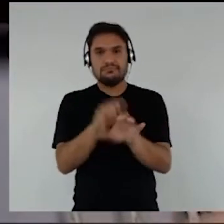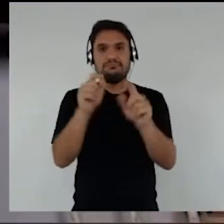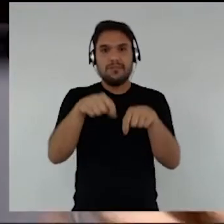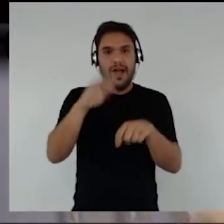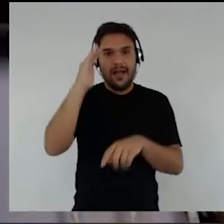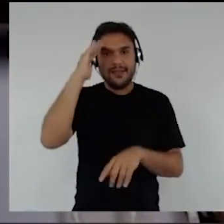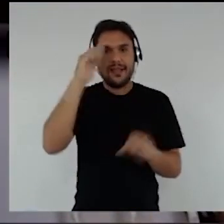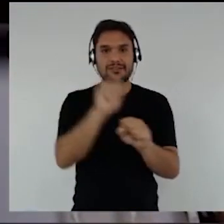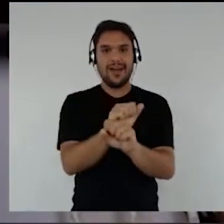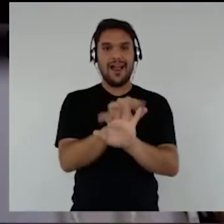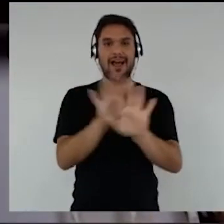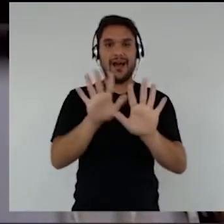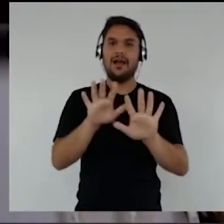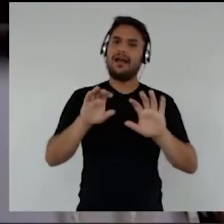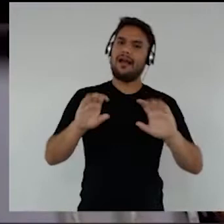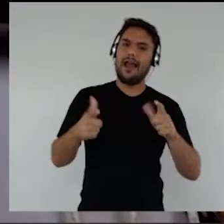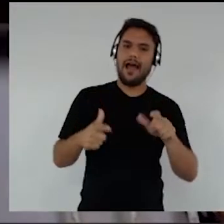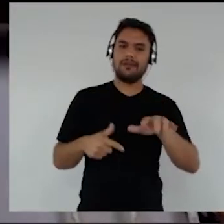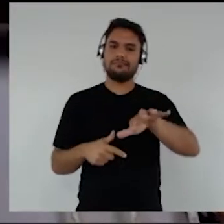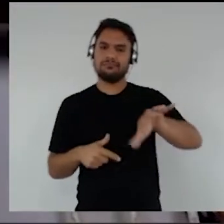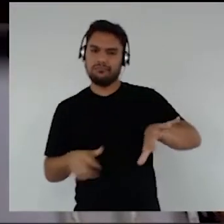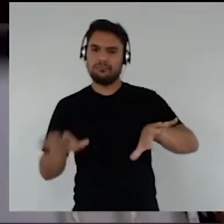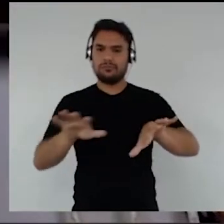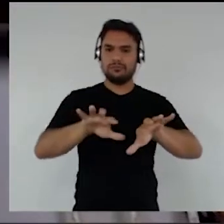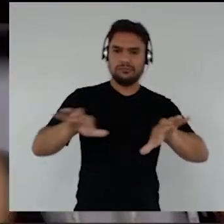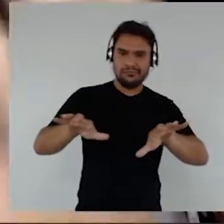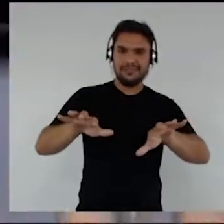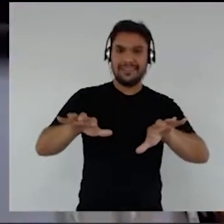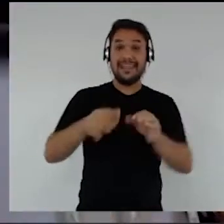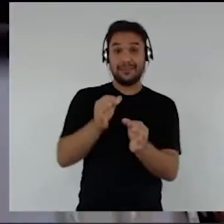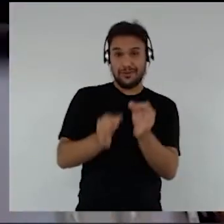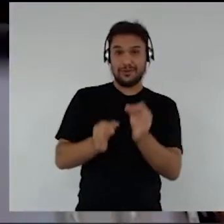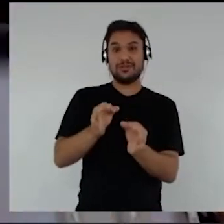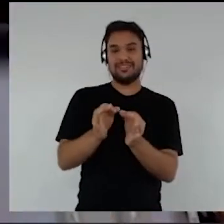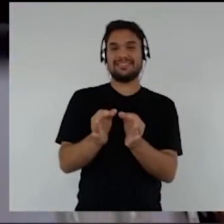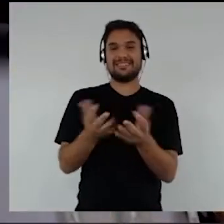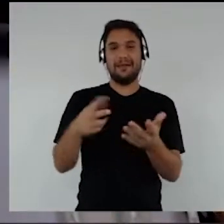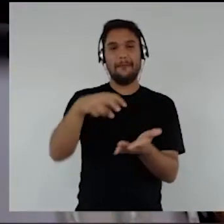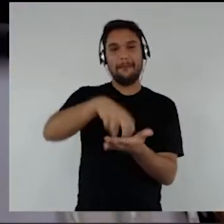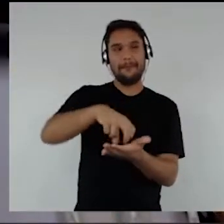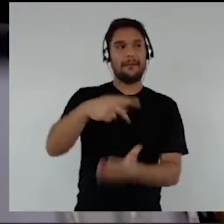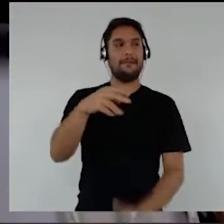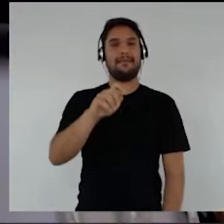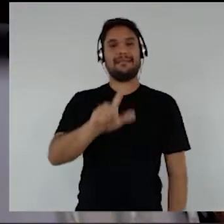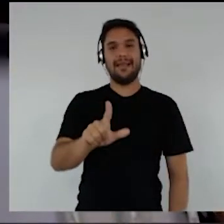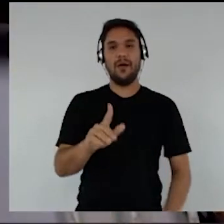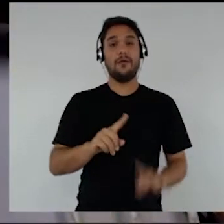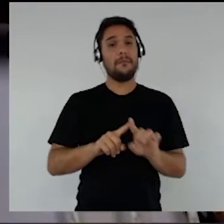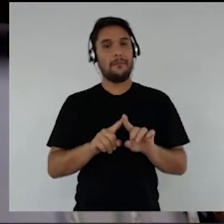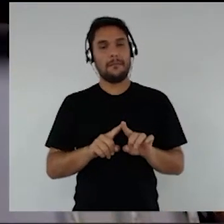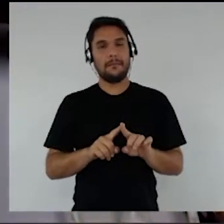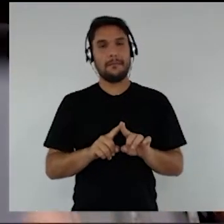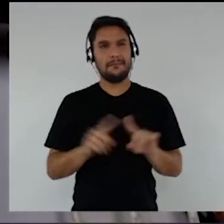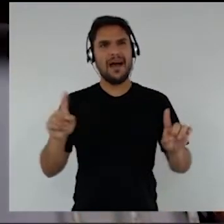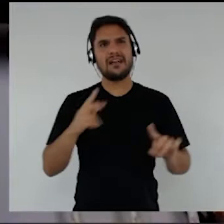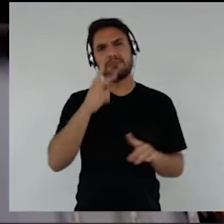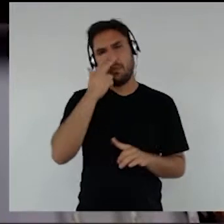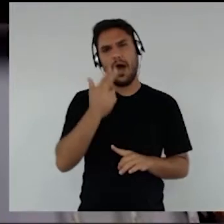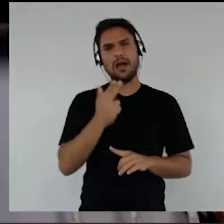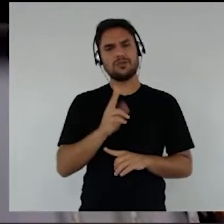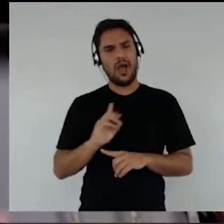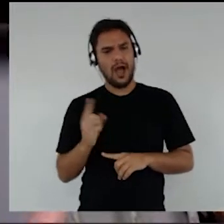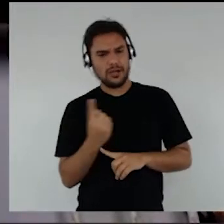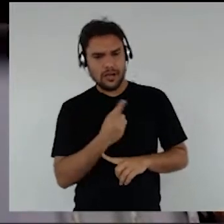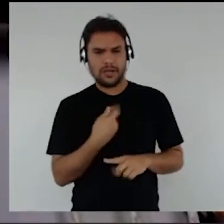nós estamos ali em polos opostos, né, num processo penal, mas dentro do todo, do pensamento, acho que nós temos que